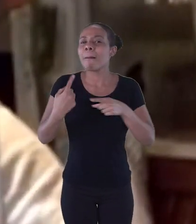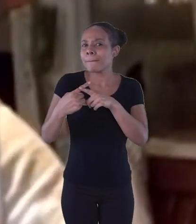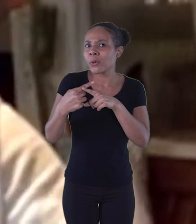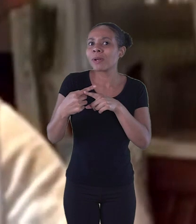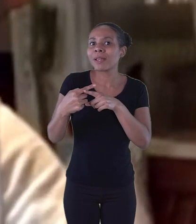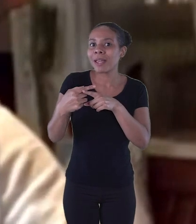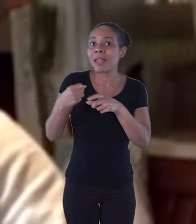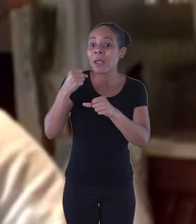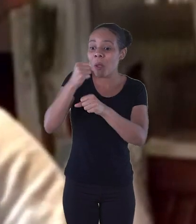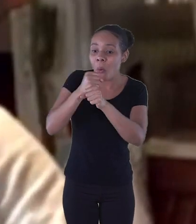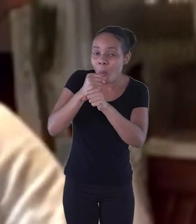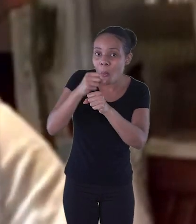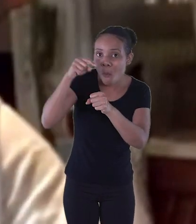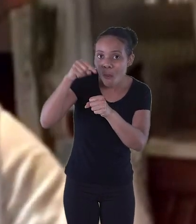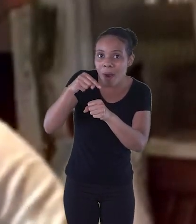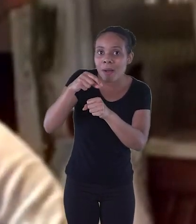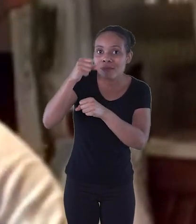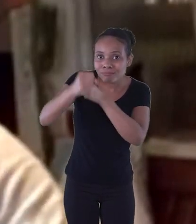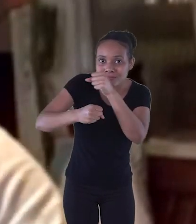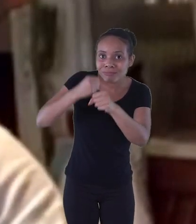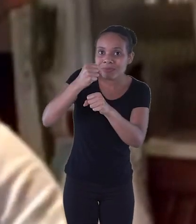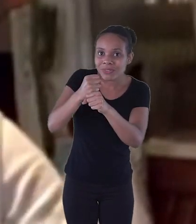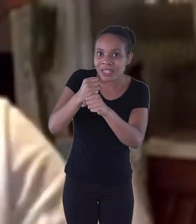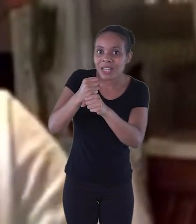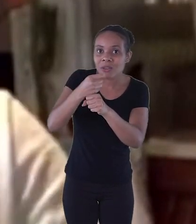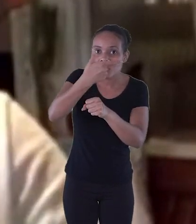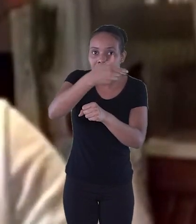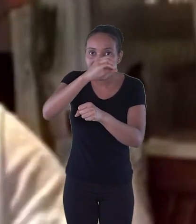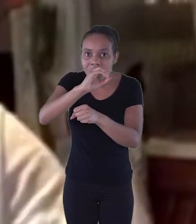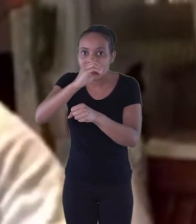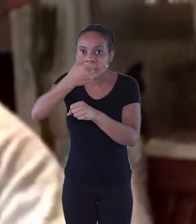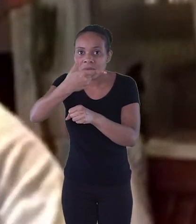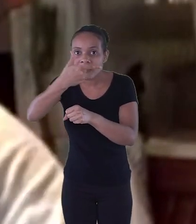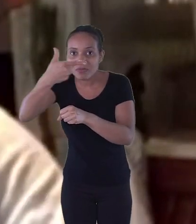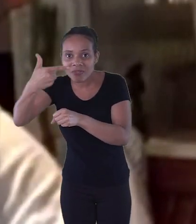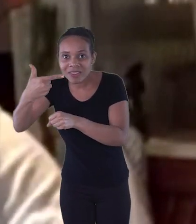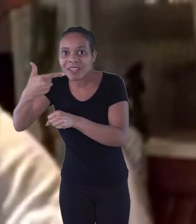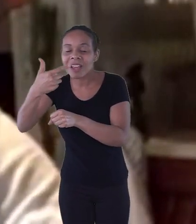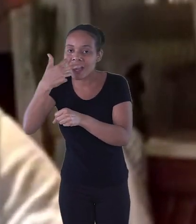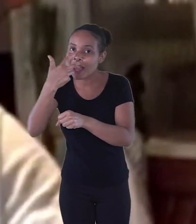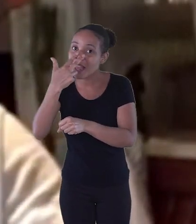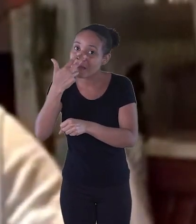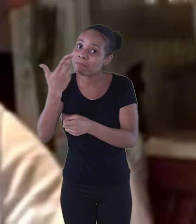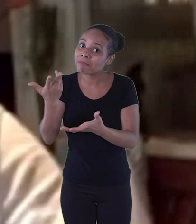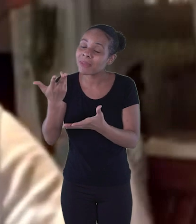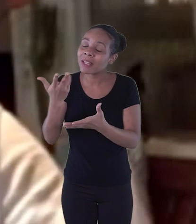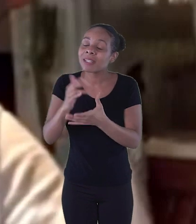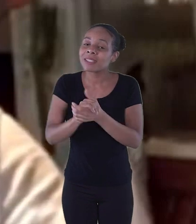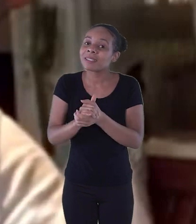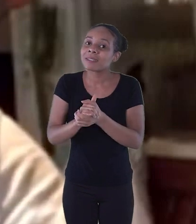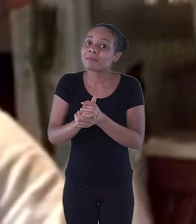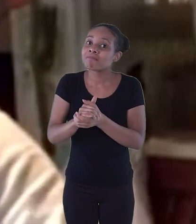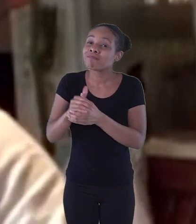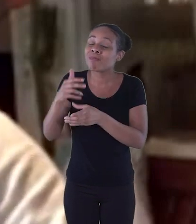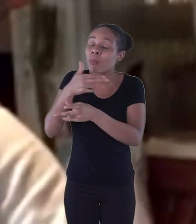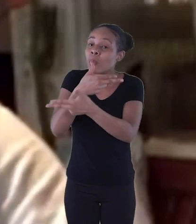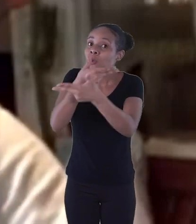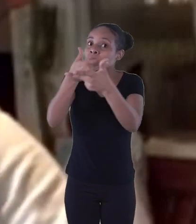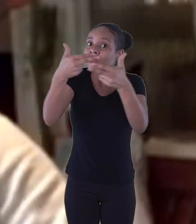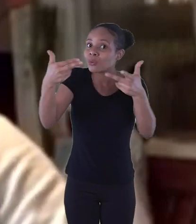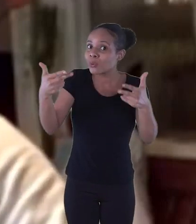ano ímpar, mesmo sendo par, né? Um ano ímpar e muito importante para a história do Brasil, onde vão ser decididas muitas coisas,